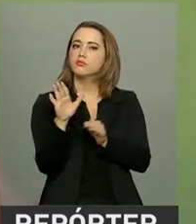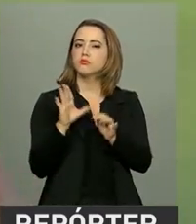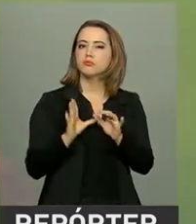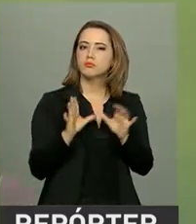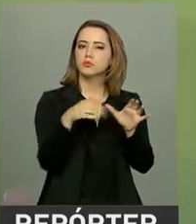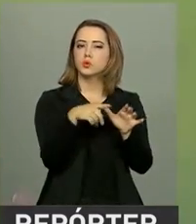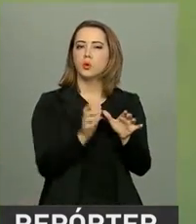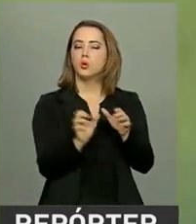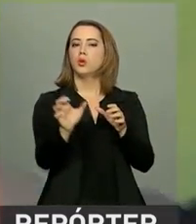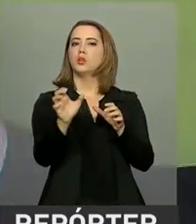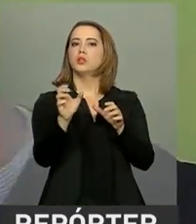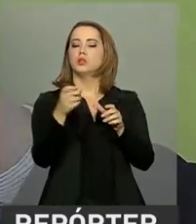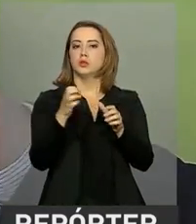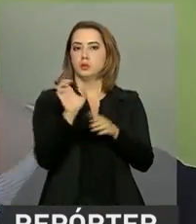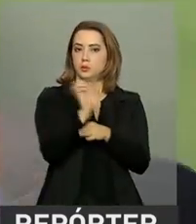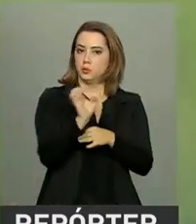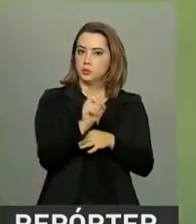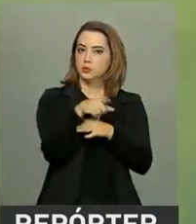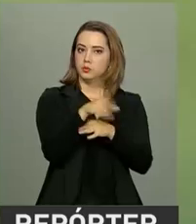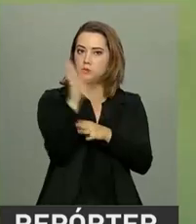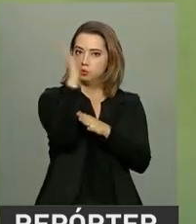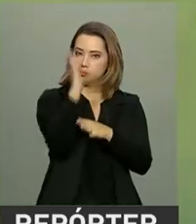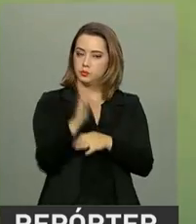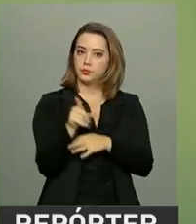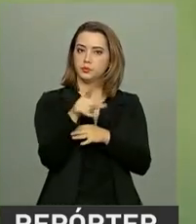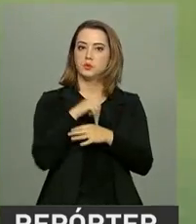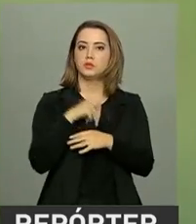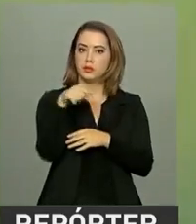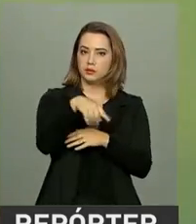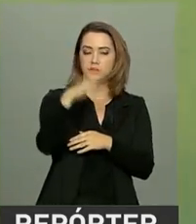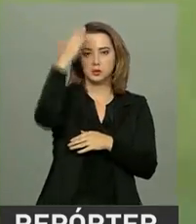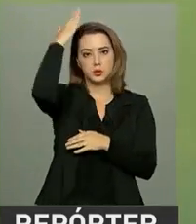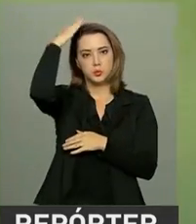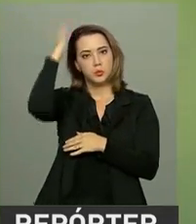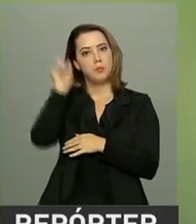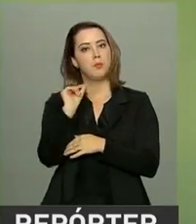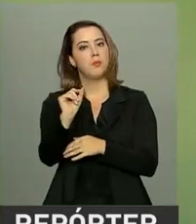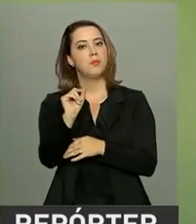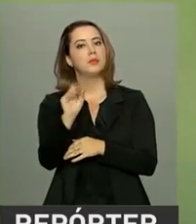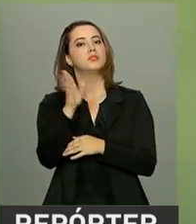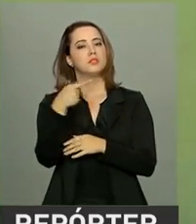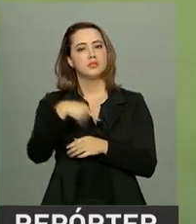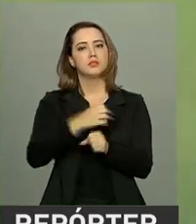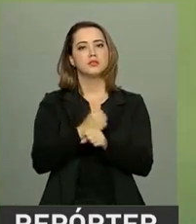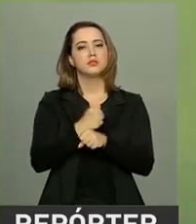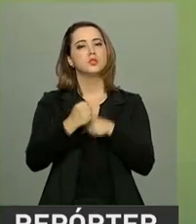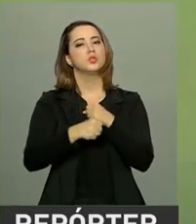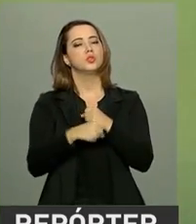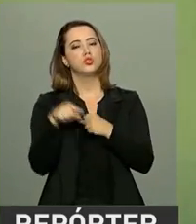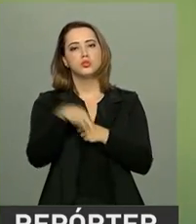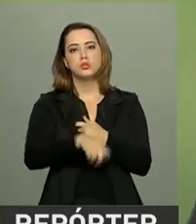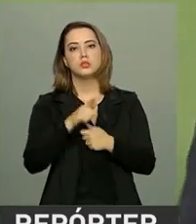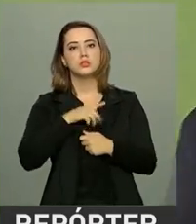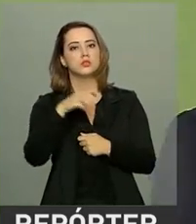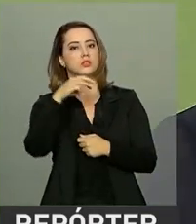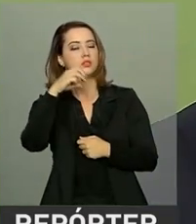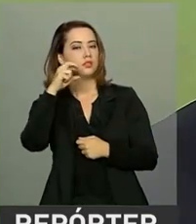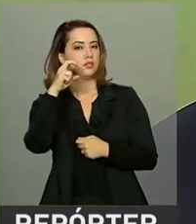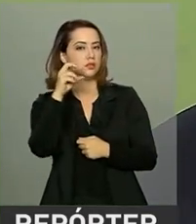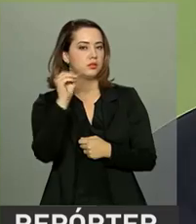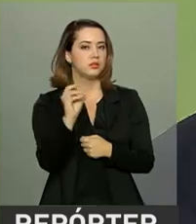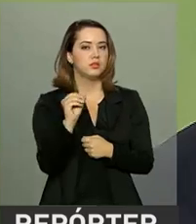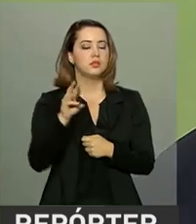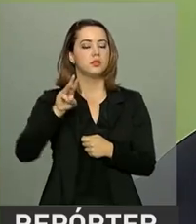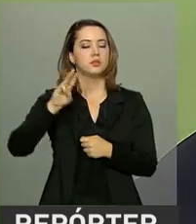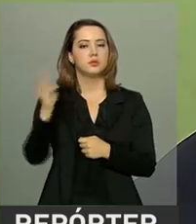Estados da Federação Brasileira Acabei de registrar que aqui no Paraná a vantagem só neste ano é de quase 500 milhões